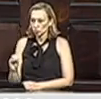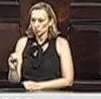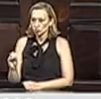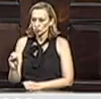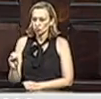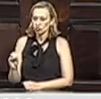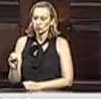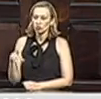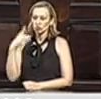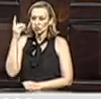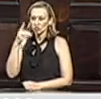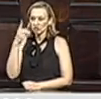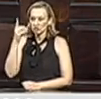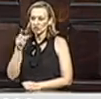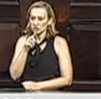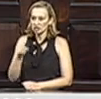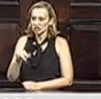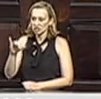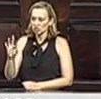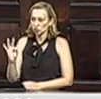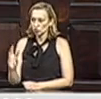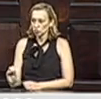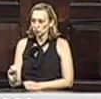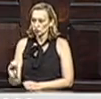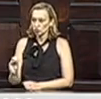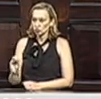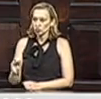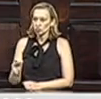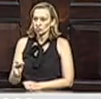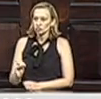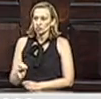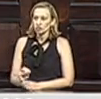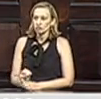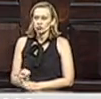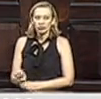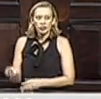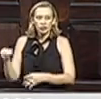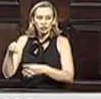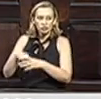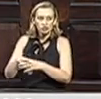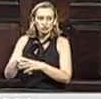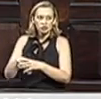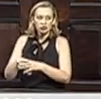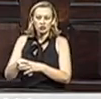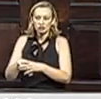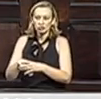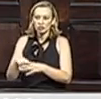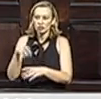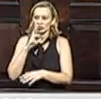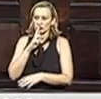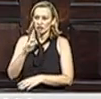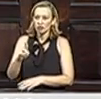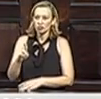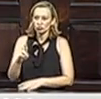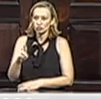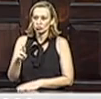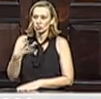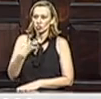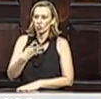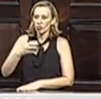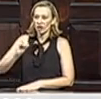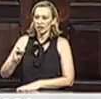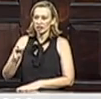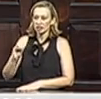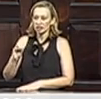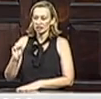e deputado Zito. Presidência proclama o resultado. Votaram 40 senhores deputados, 40 sim.